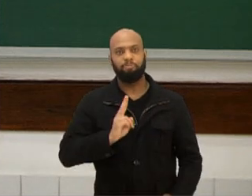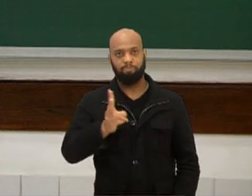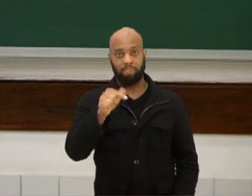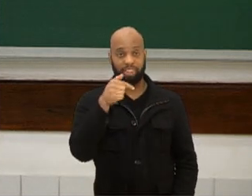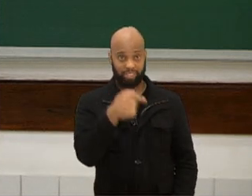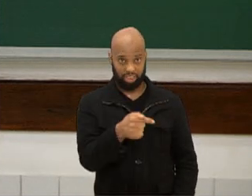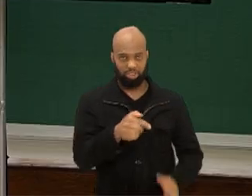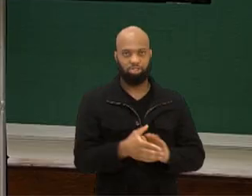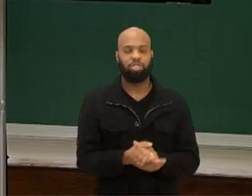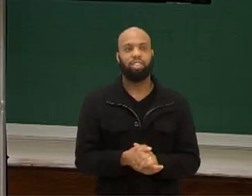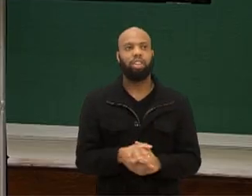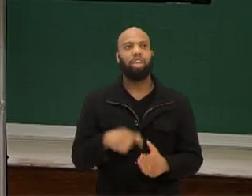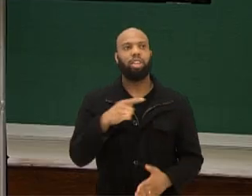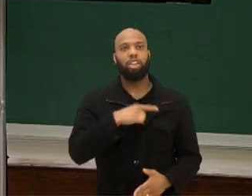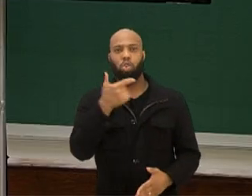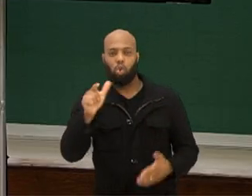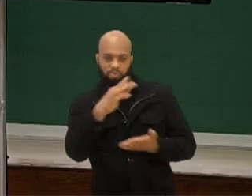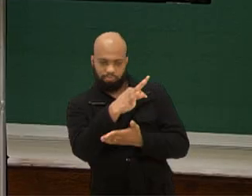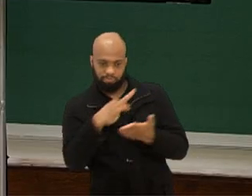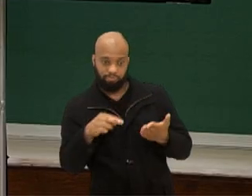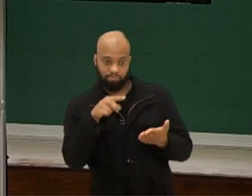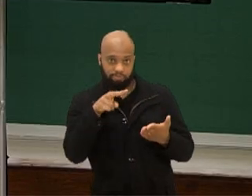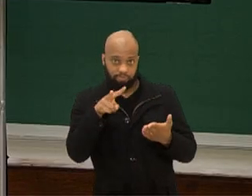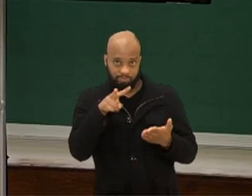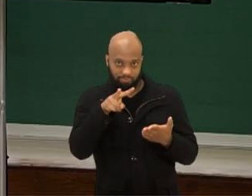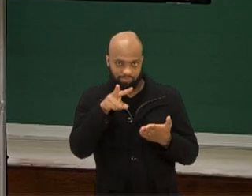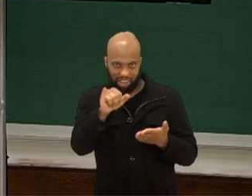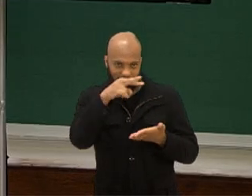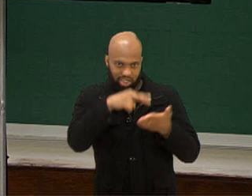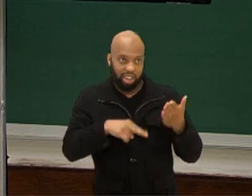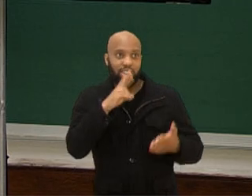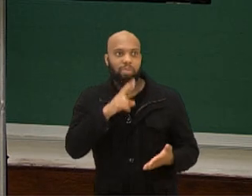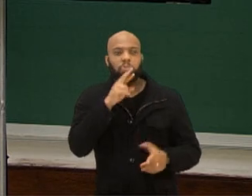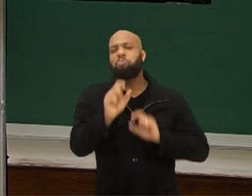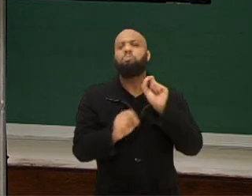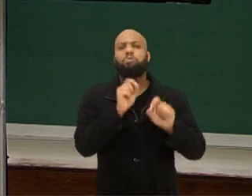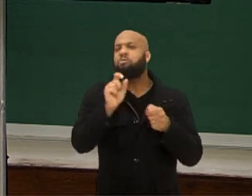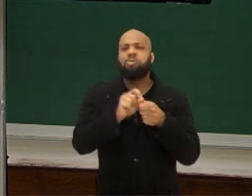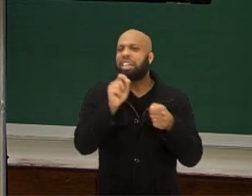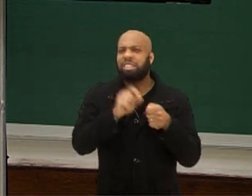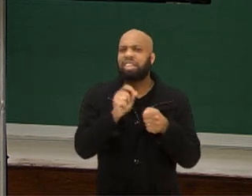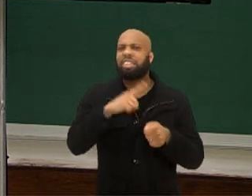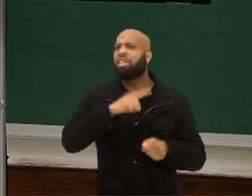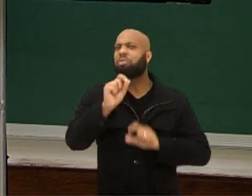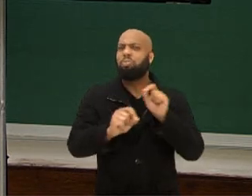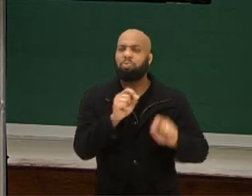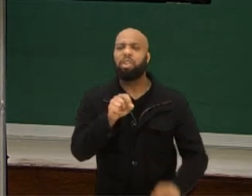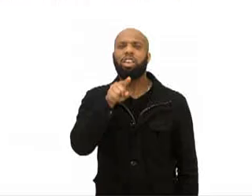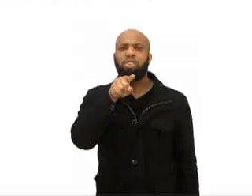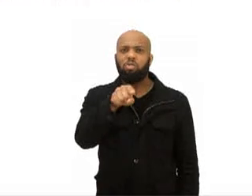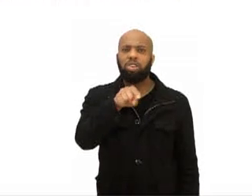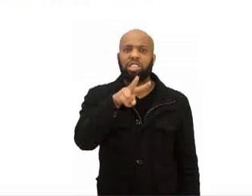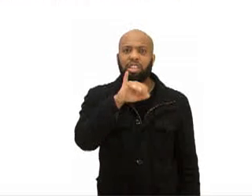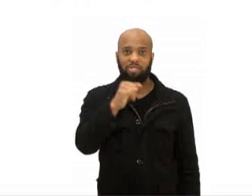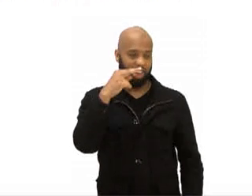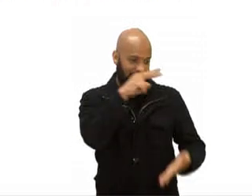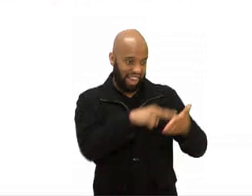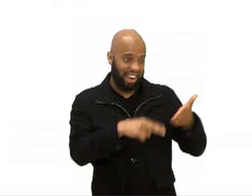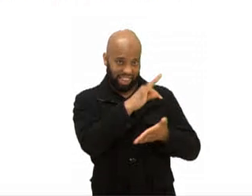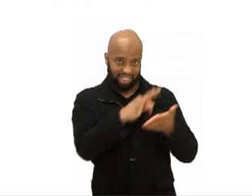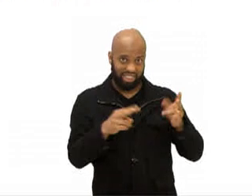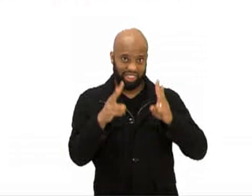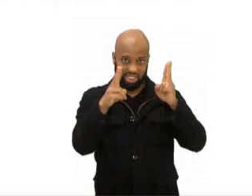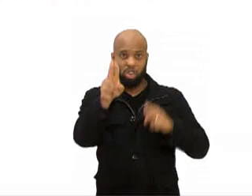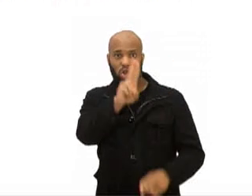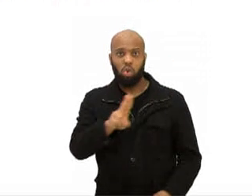Continuando, nós temos mais um trecho para ser lido e a resposta para vocês fazerem aí no caderno. Então, no trecho, a autora